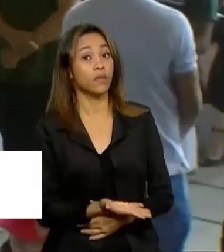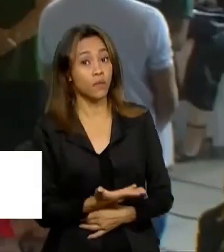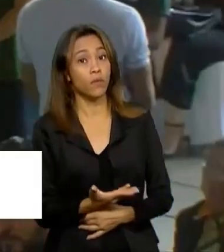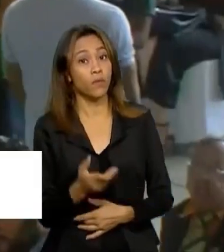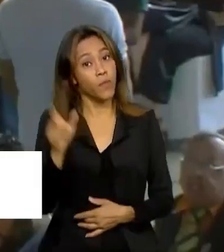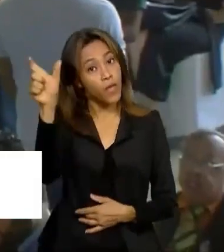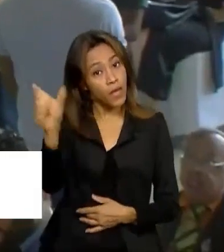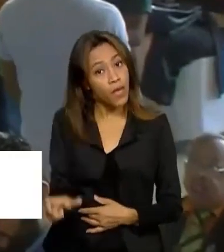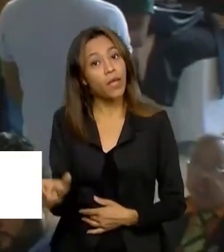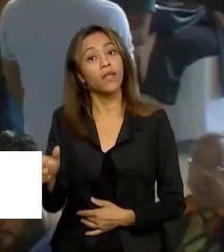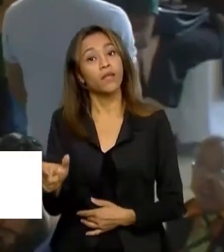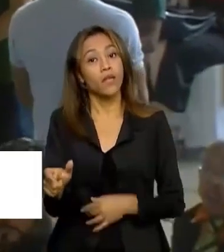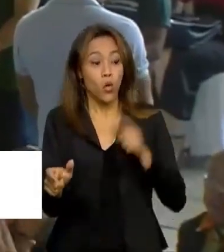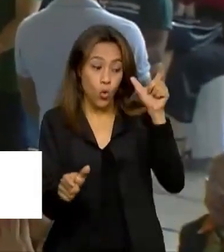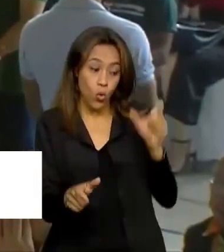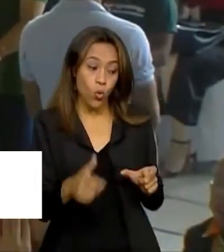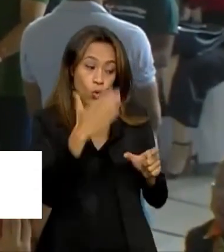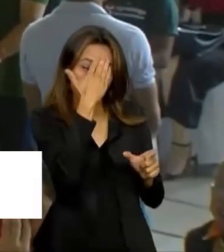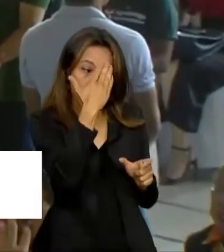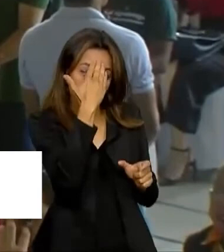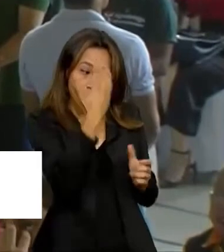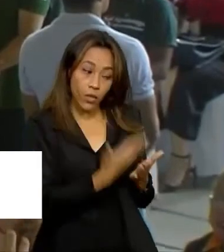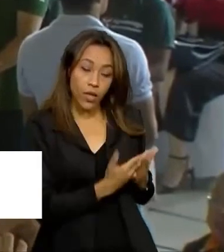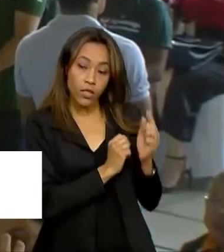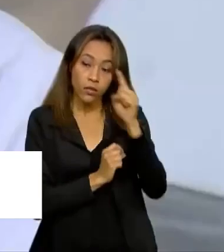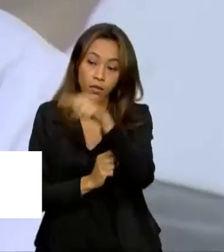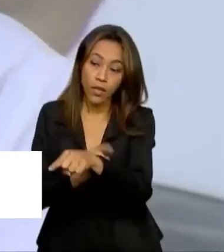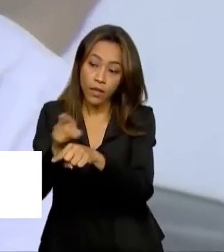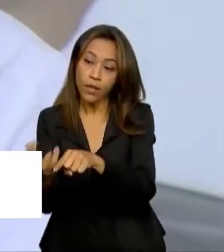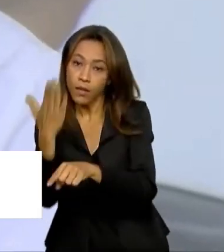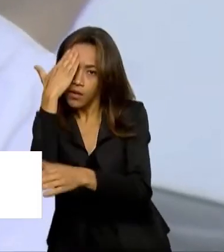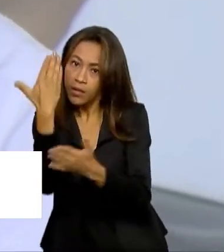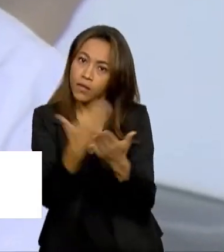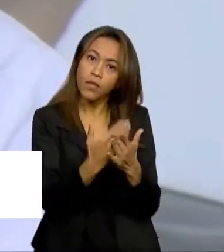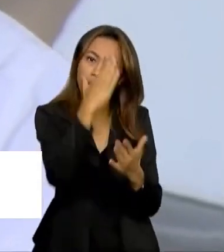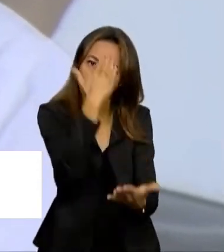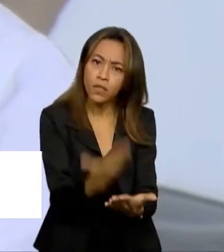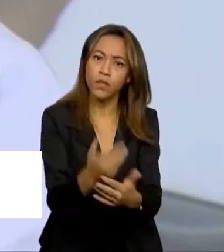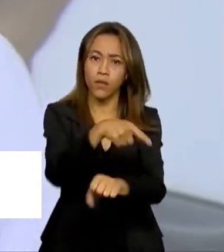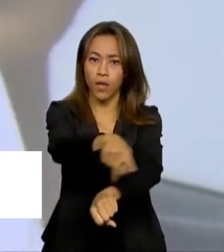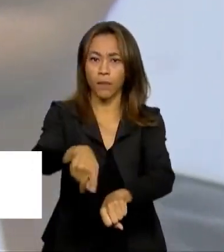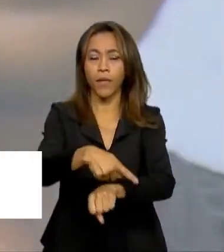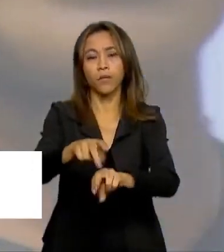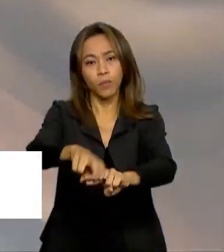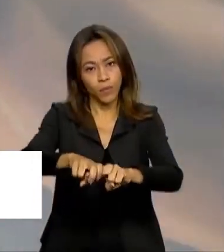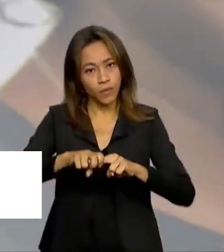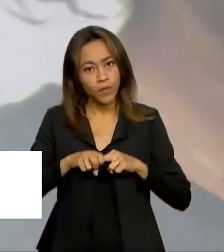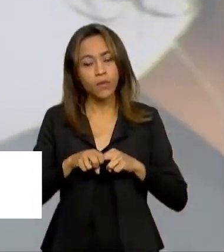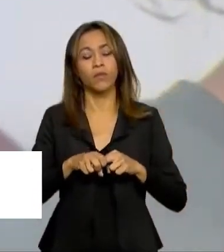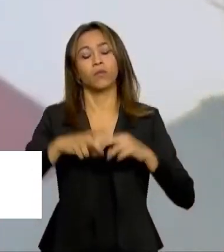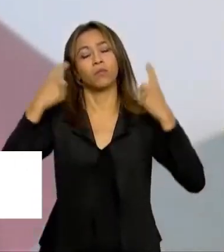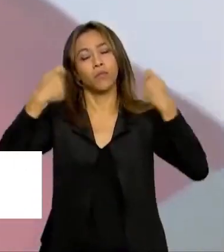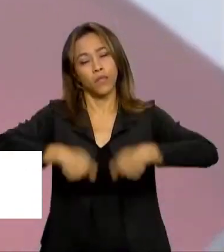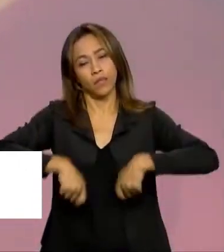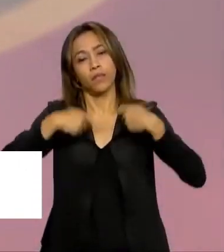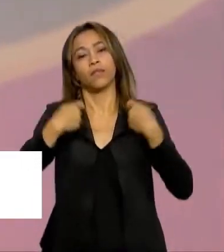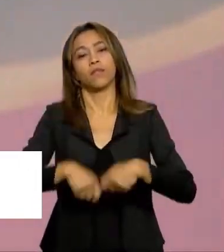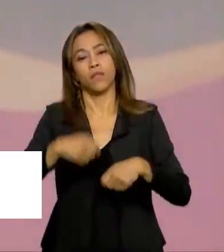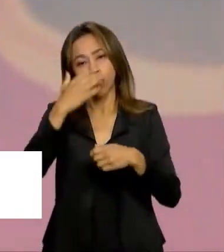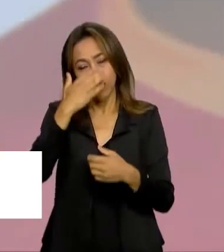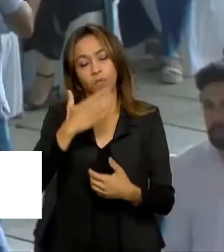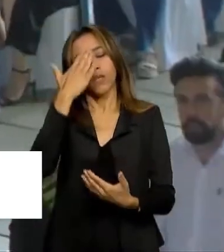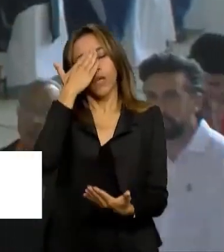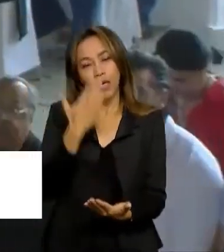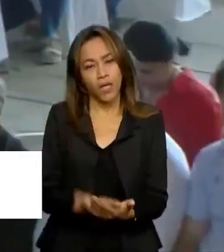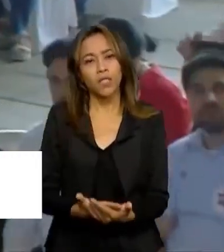na capacidade dele e está acreditando nesse país. É por isso que nós temos que acreditar no